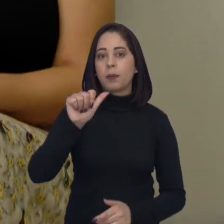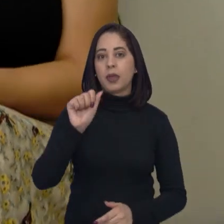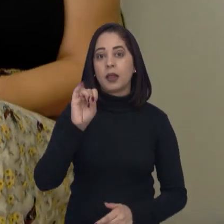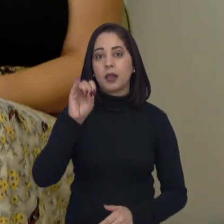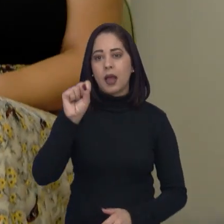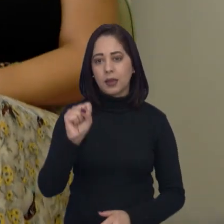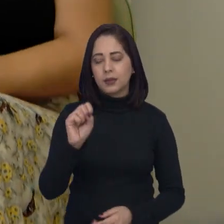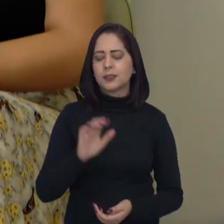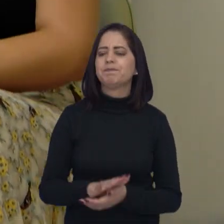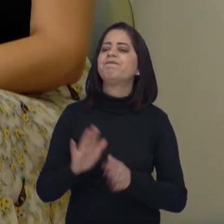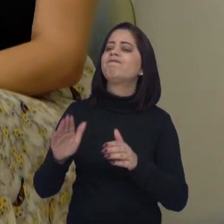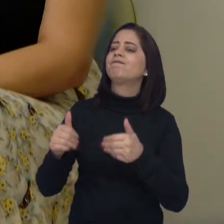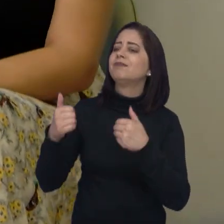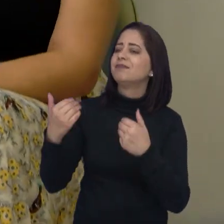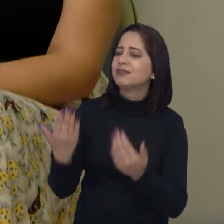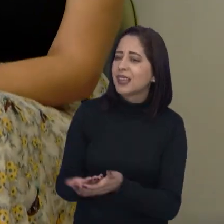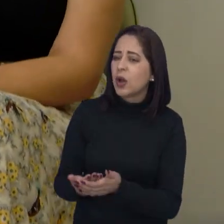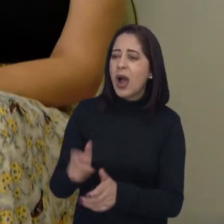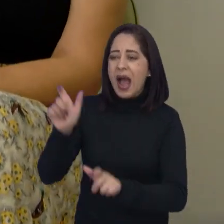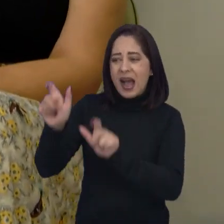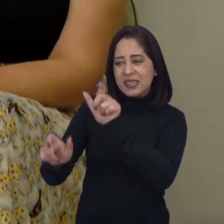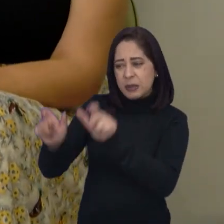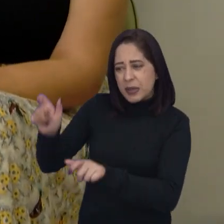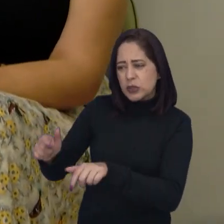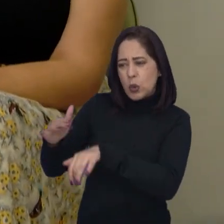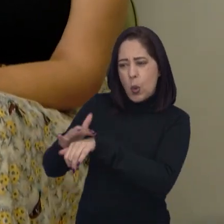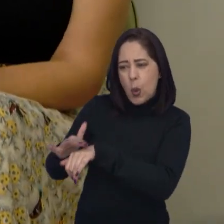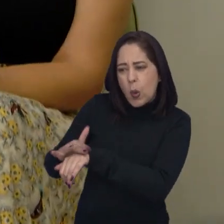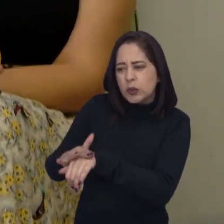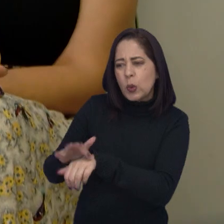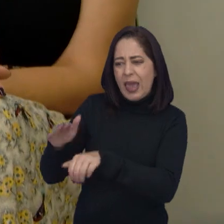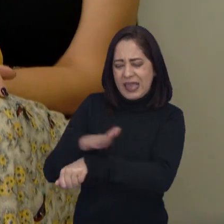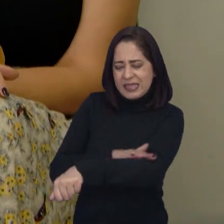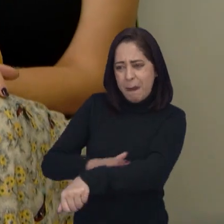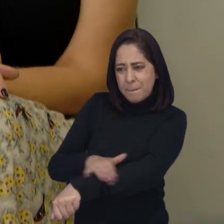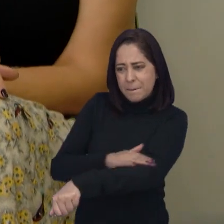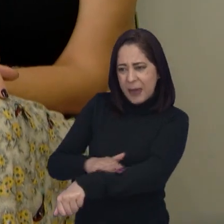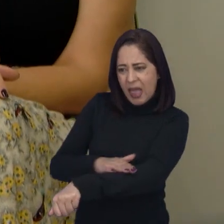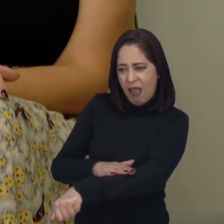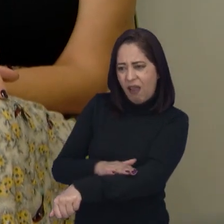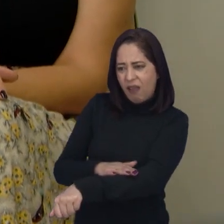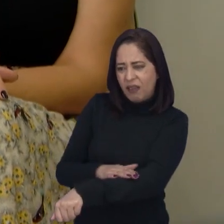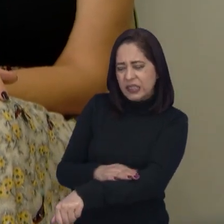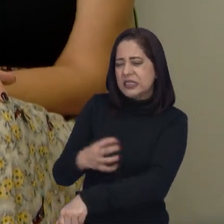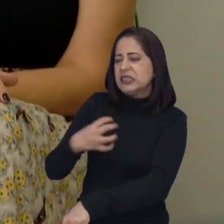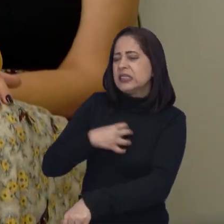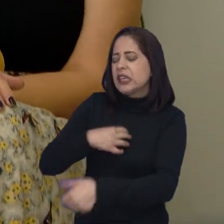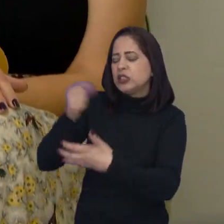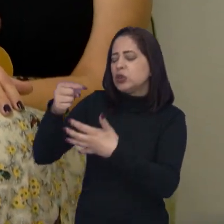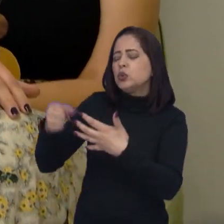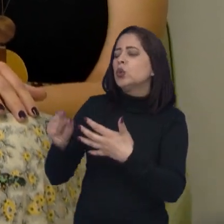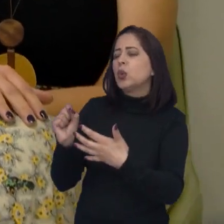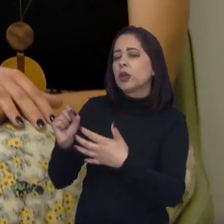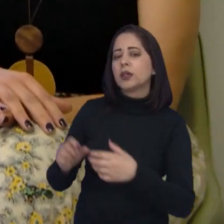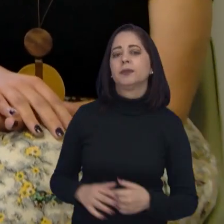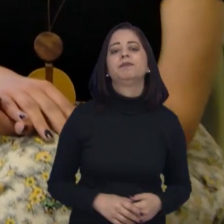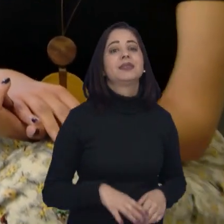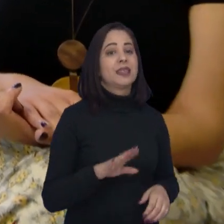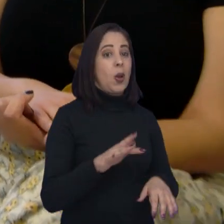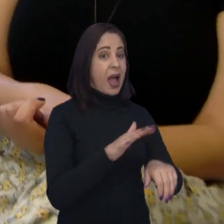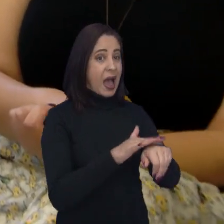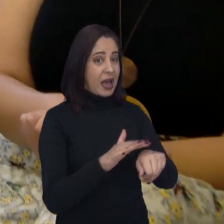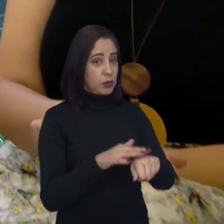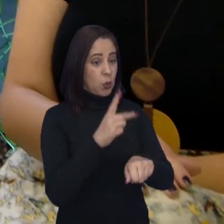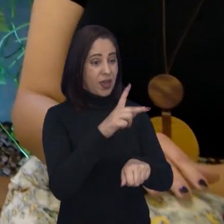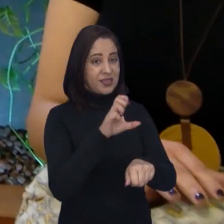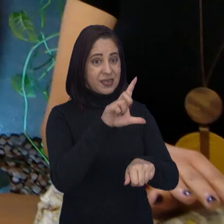esses impactos nas pessoas que têm algum tipo de doença de pele? Bom, as doenças de pele, elas trazem uma